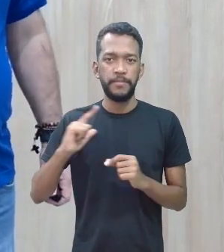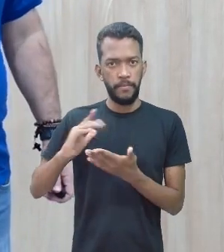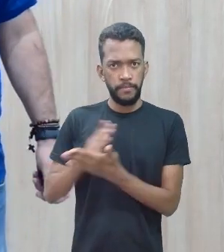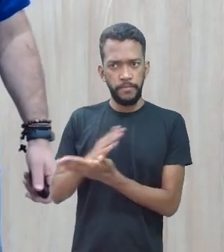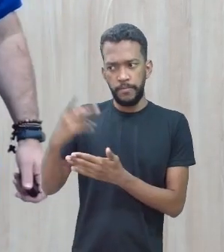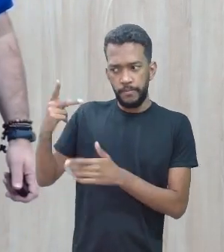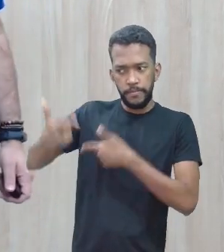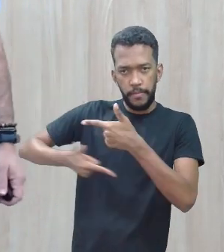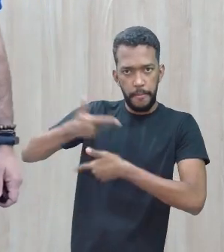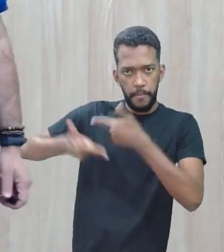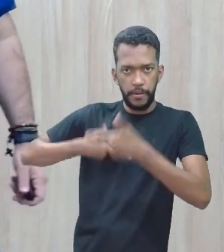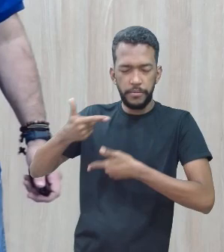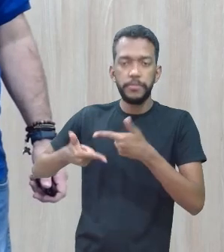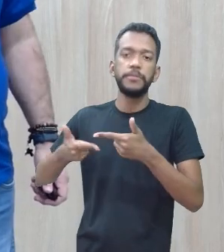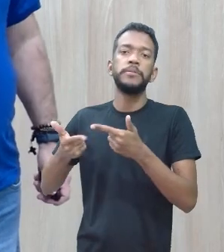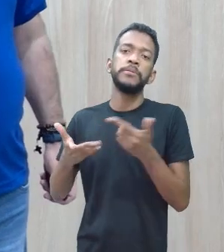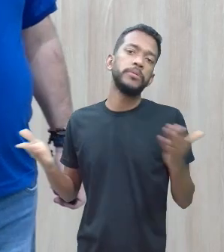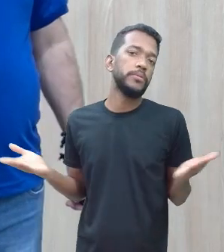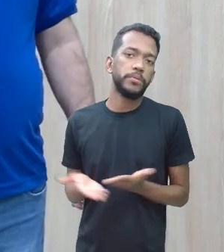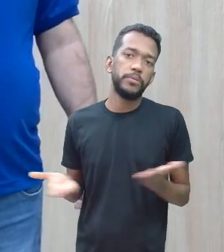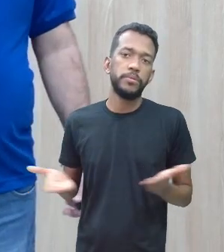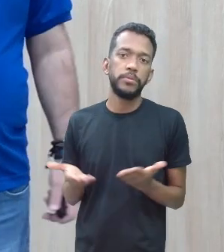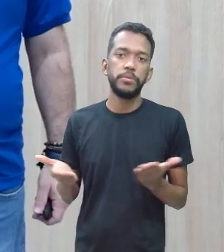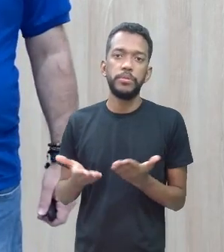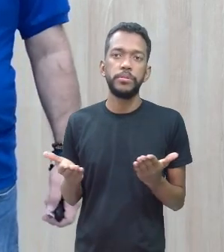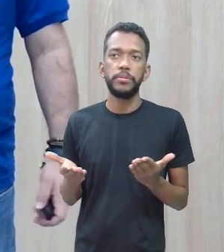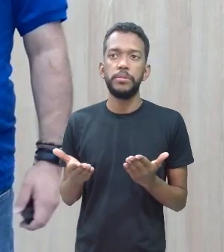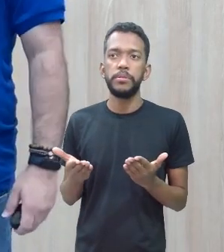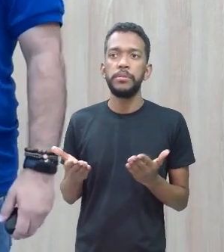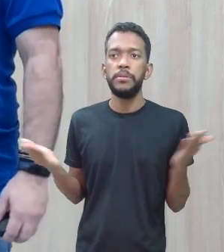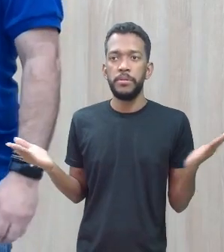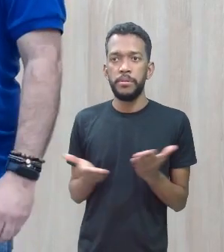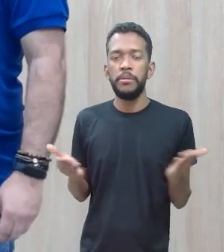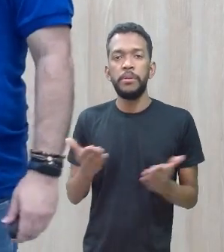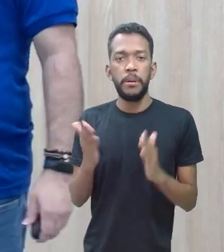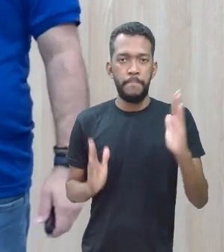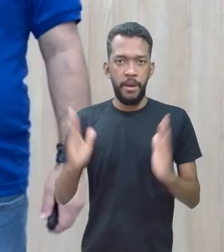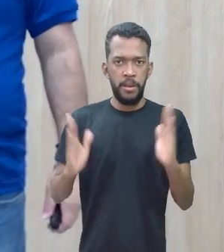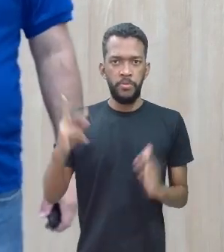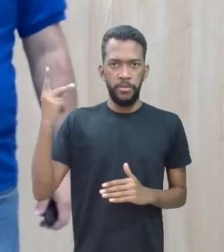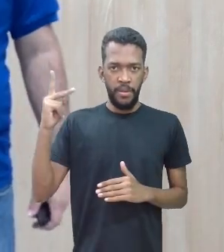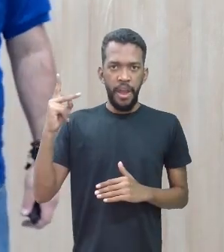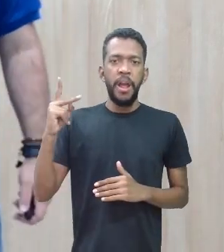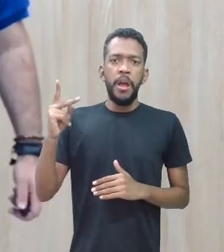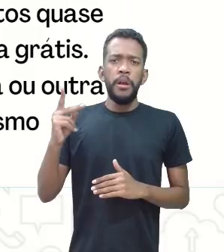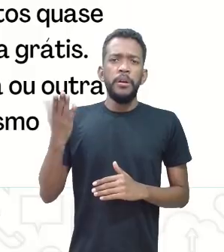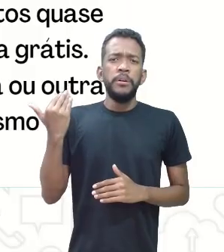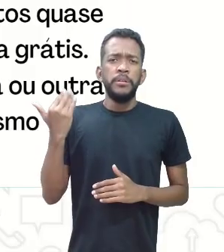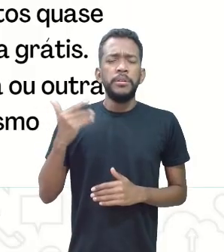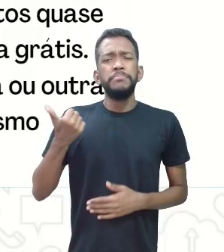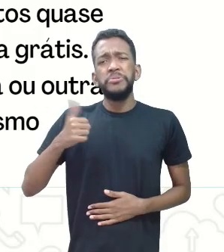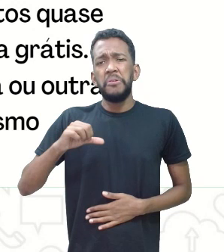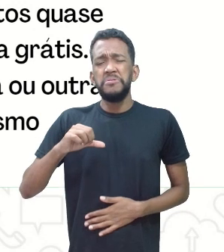alguns trabalhadores que hoje, no caso aqui, no período dele aqui, né, de